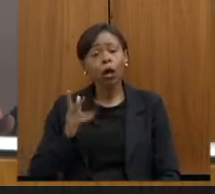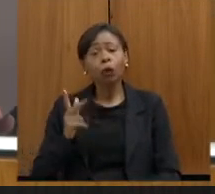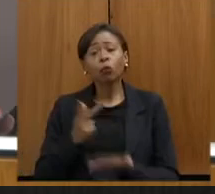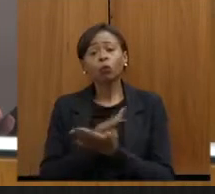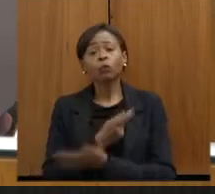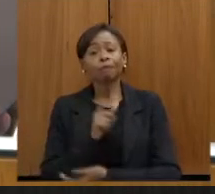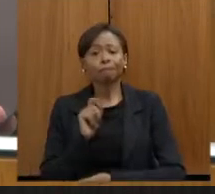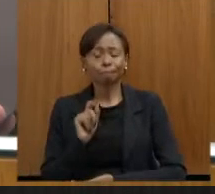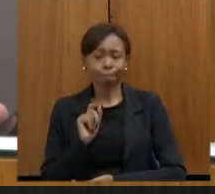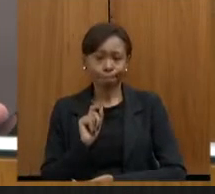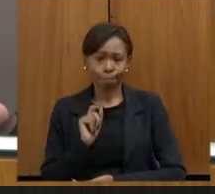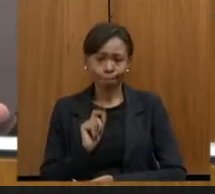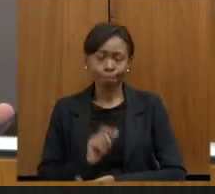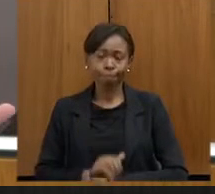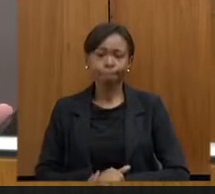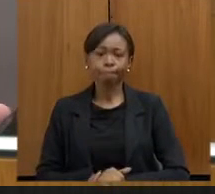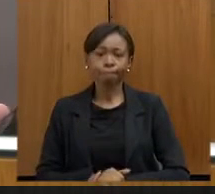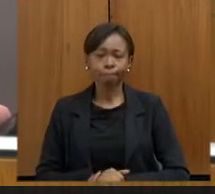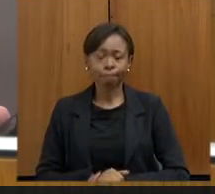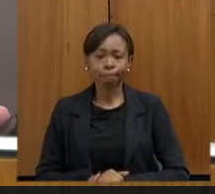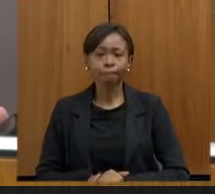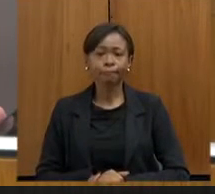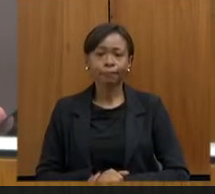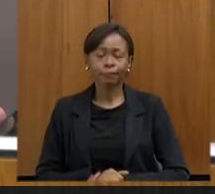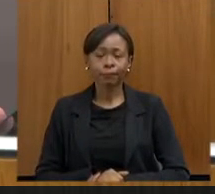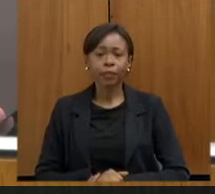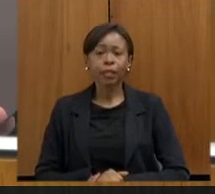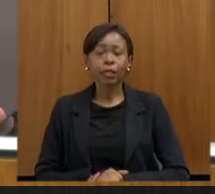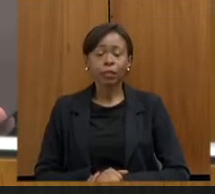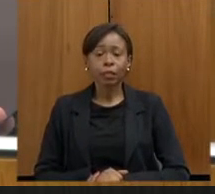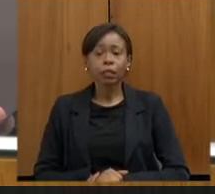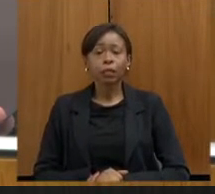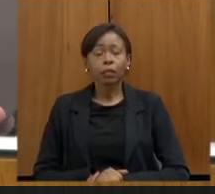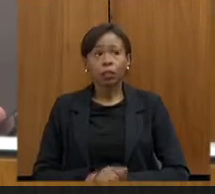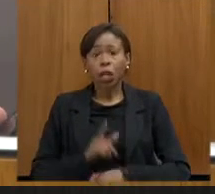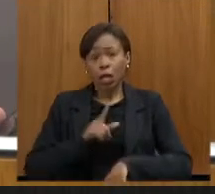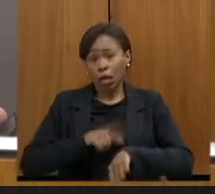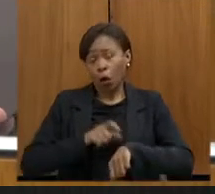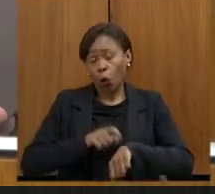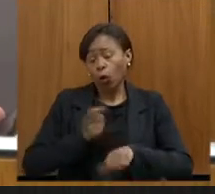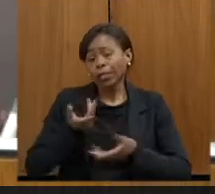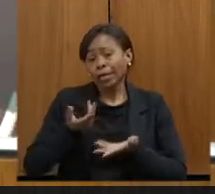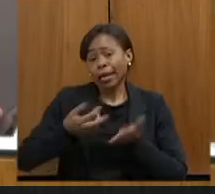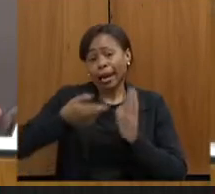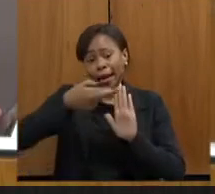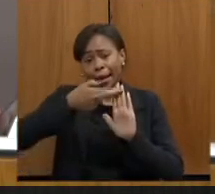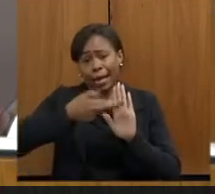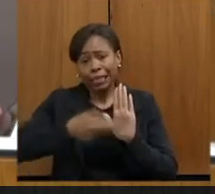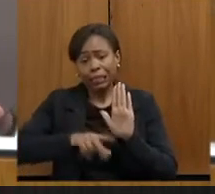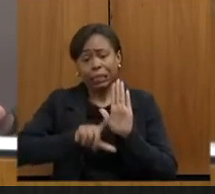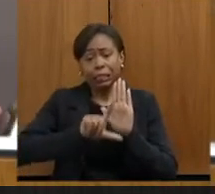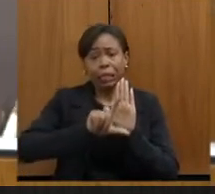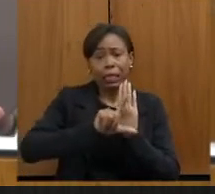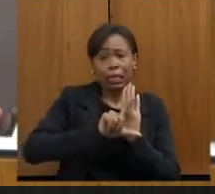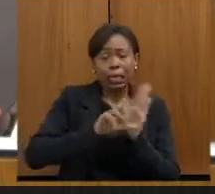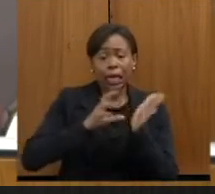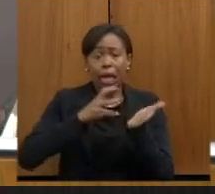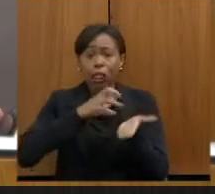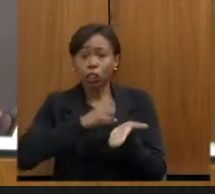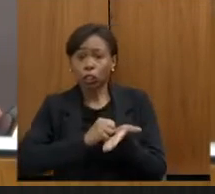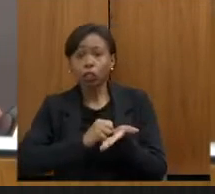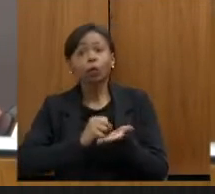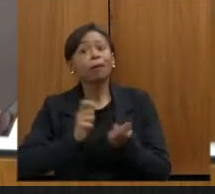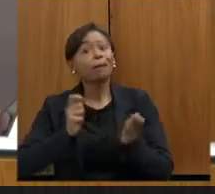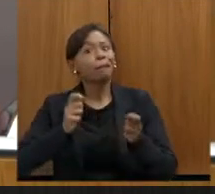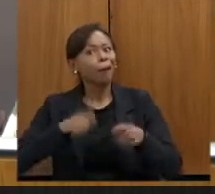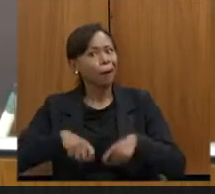é que nesse processo de regularização alguns conflitos podem aparecer, sim, podem aparecer conflitos